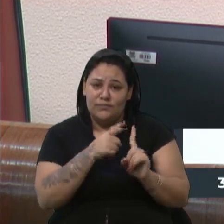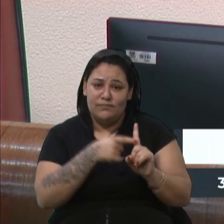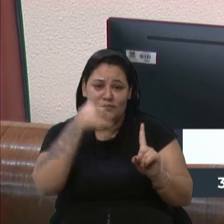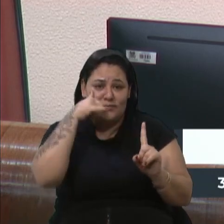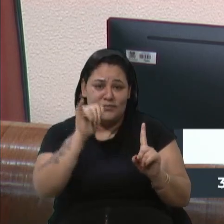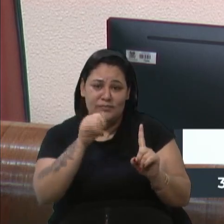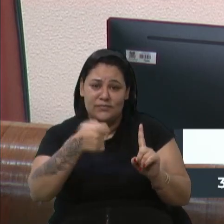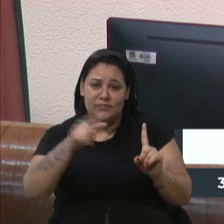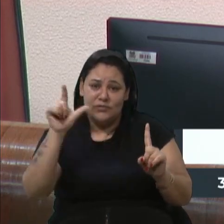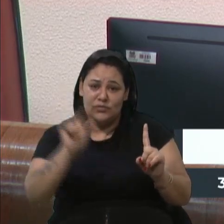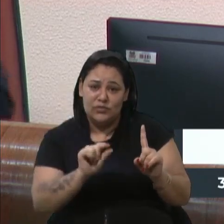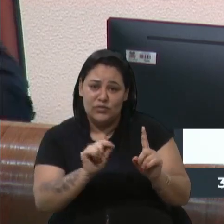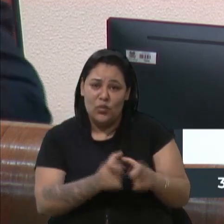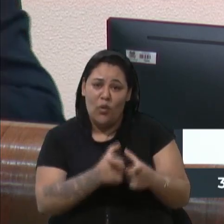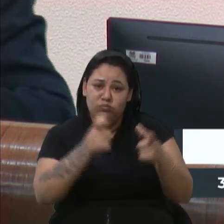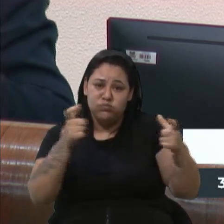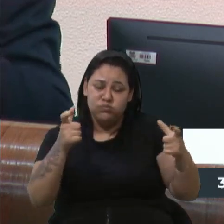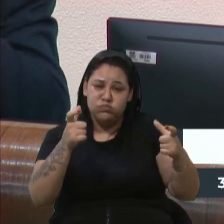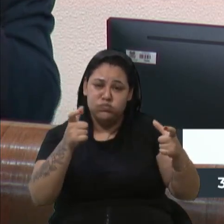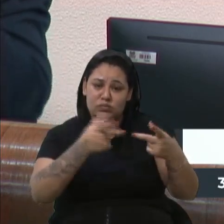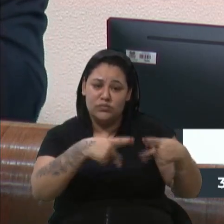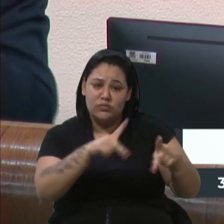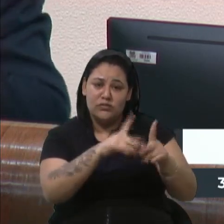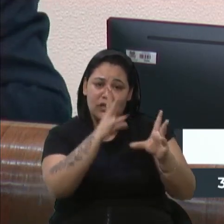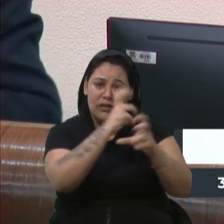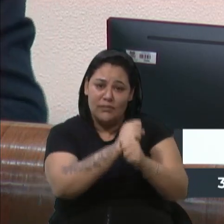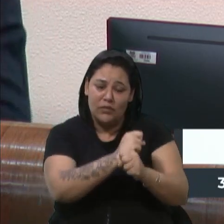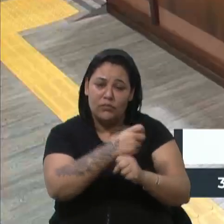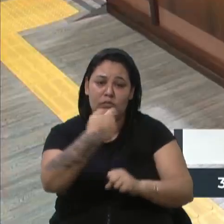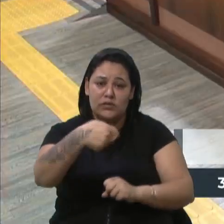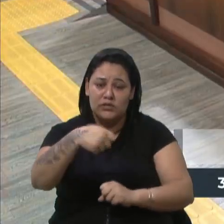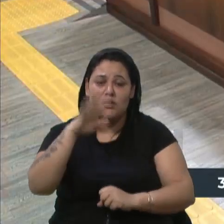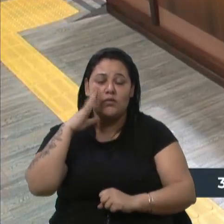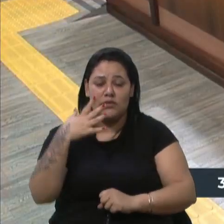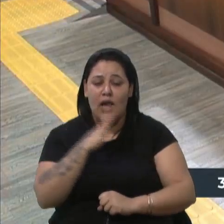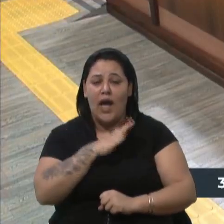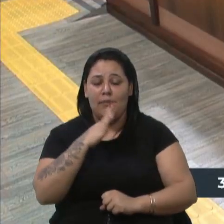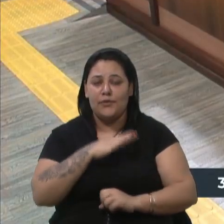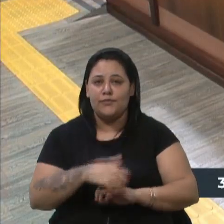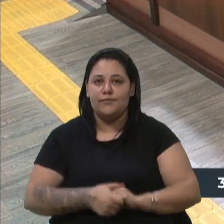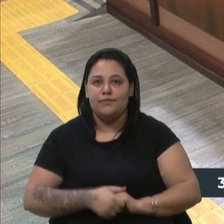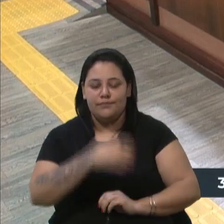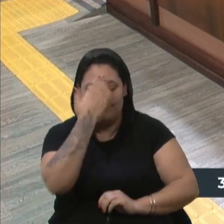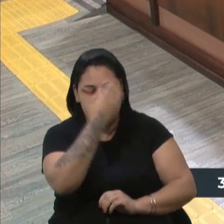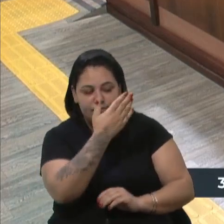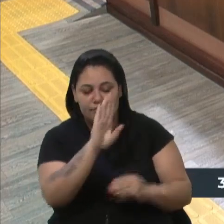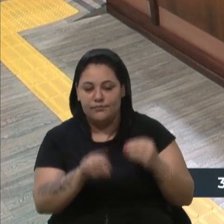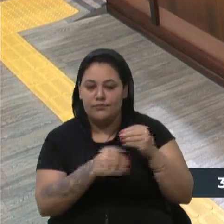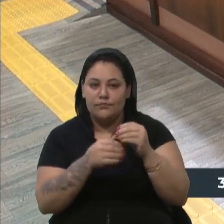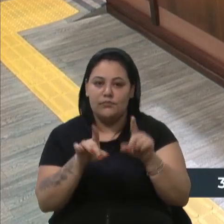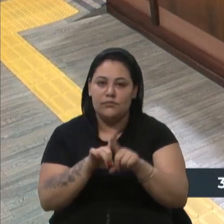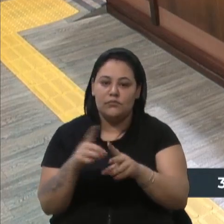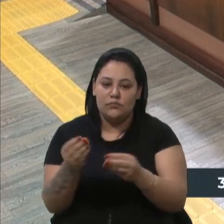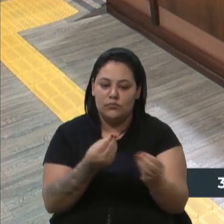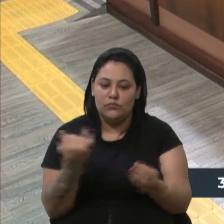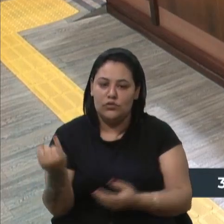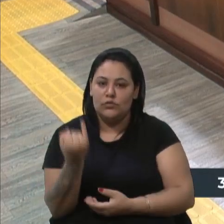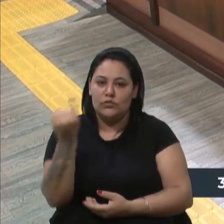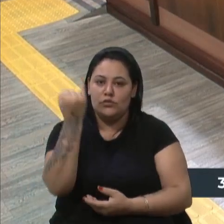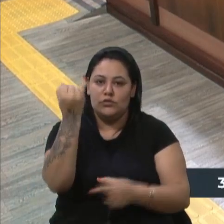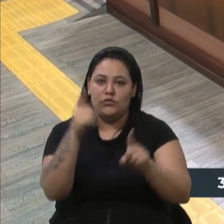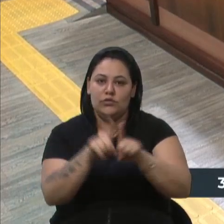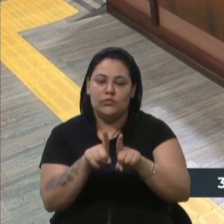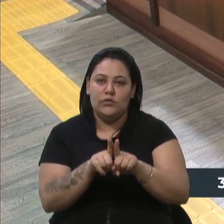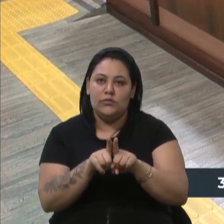população. E tem que acontecer o quanto antes. Eu agradeço a parte, é muito importante, e